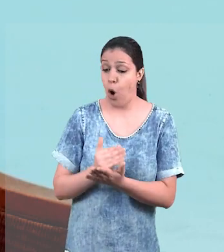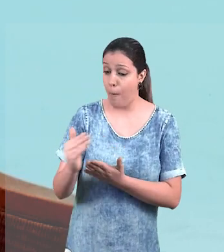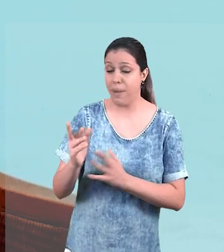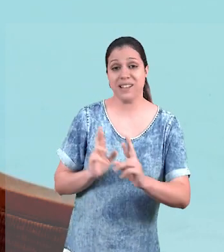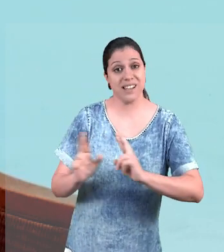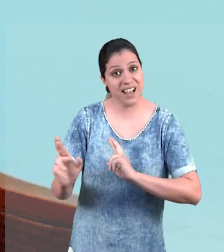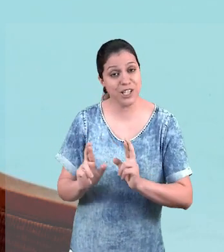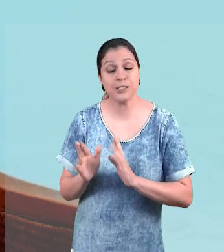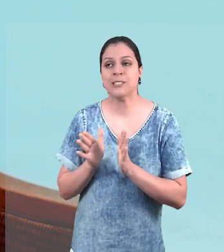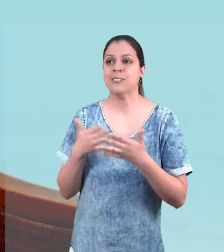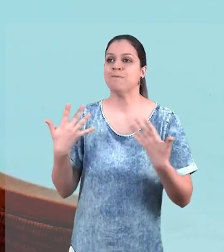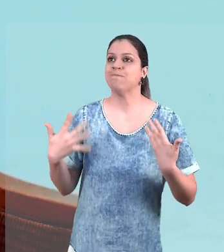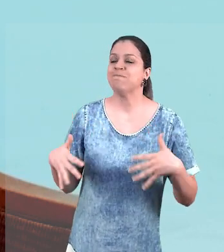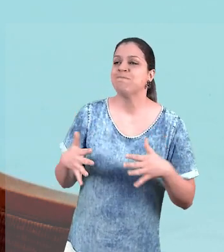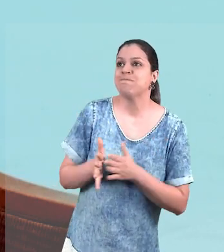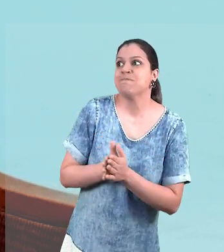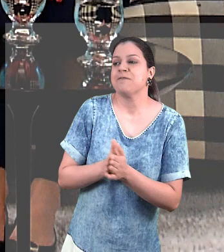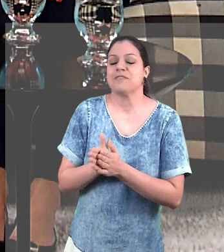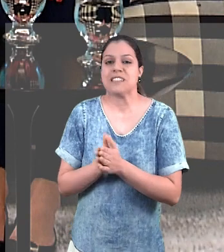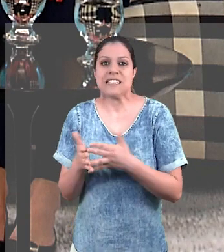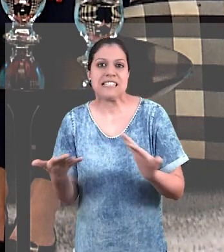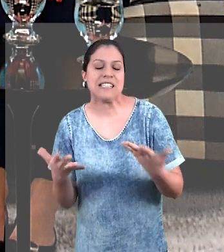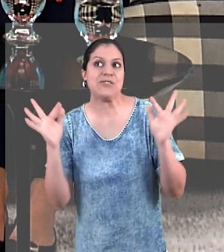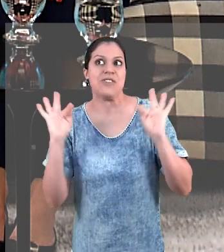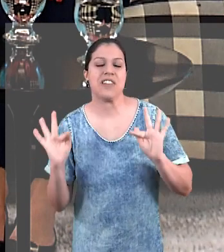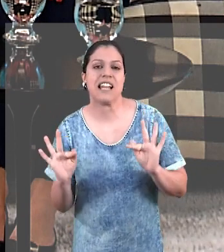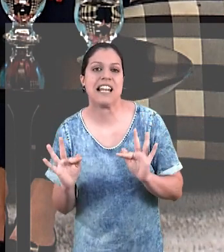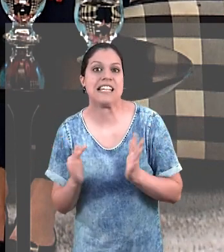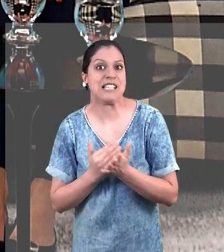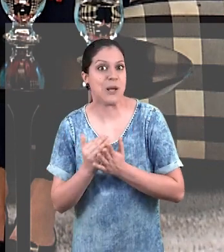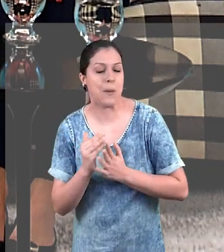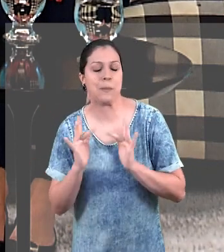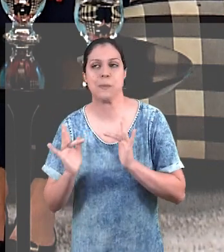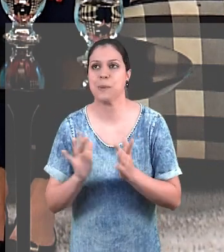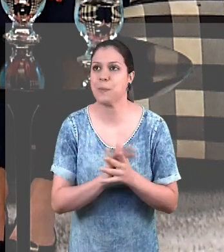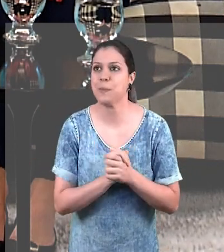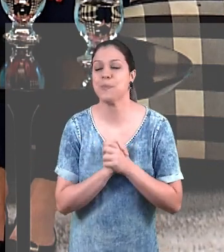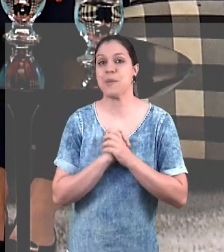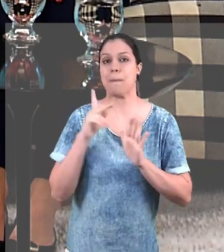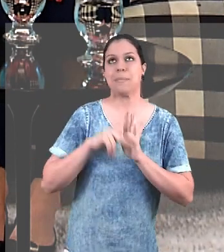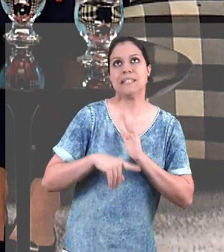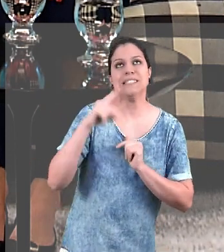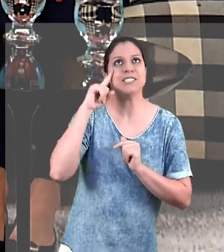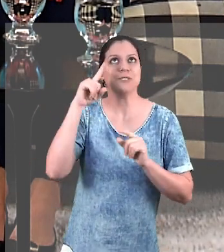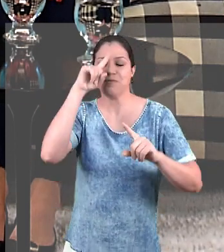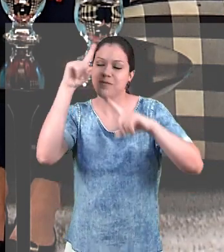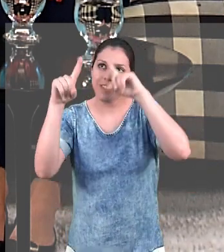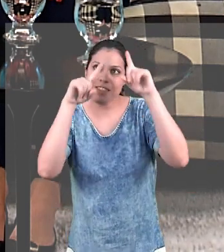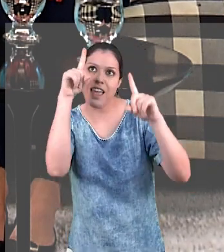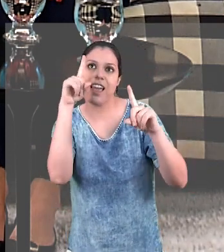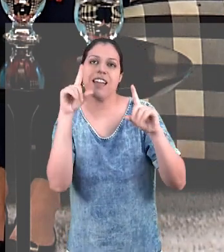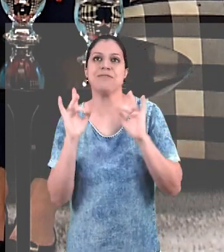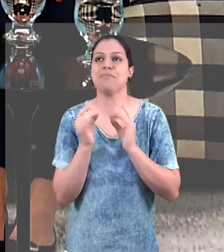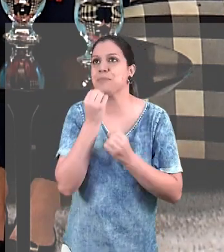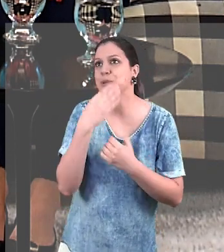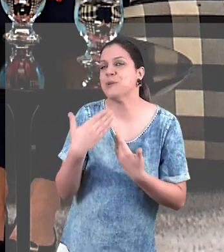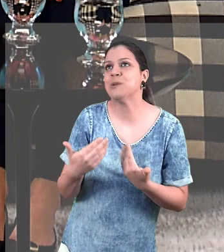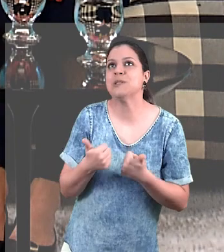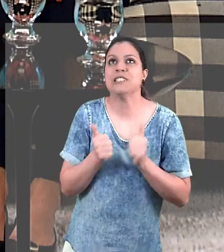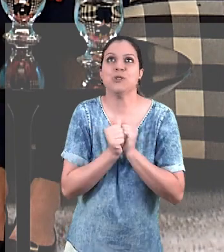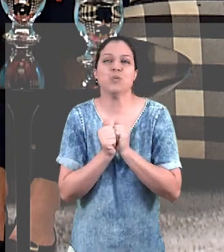o relacionamento criando expectativas, ela planeja, ela idealiza uma